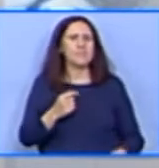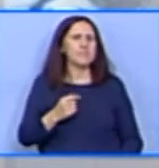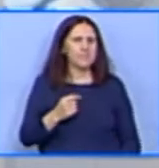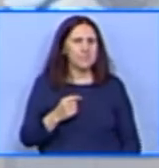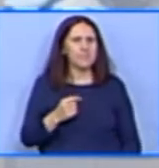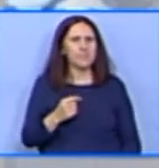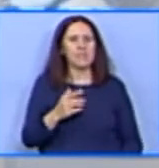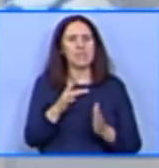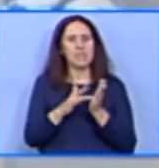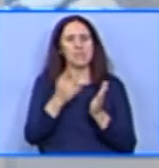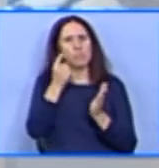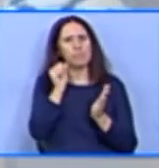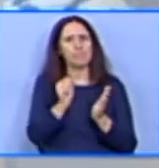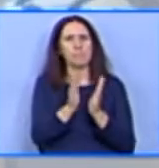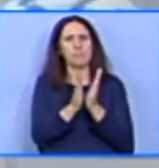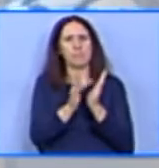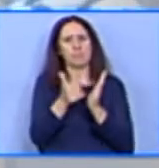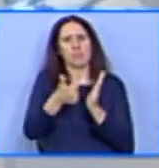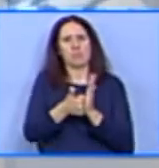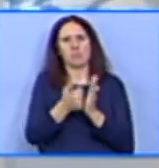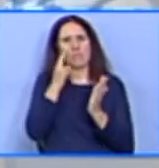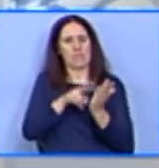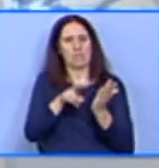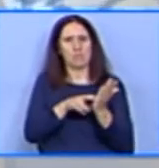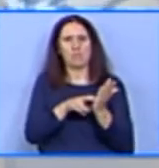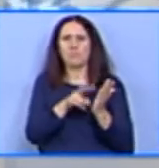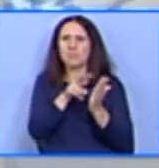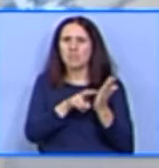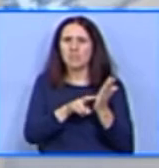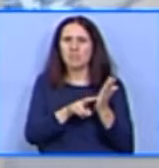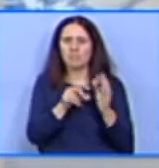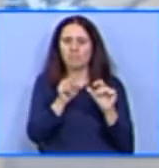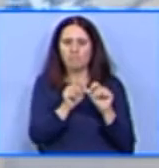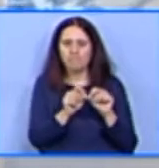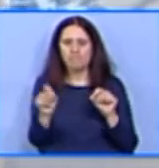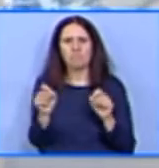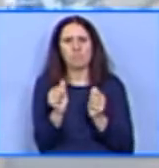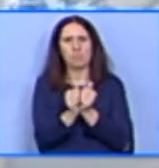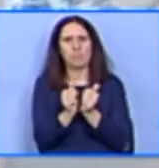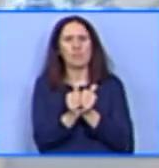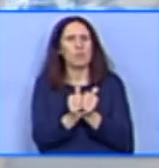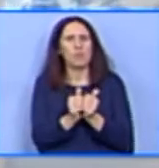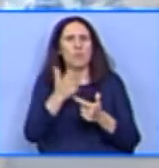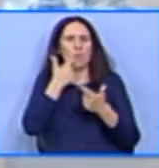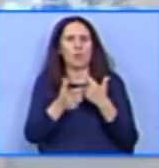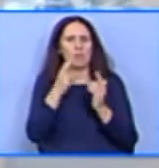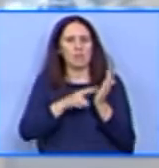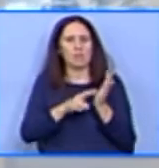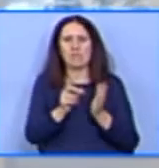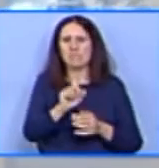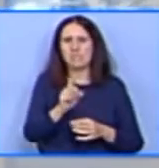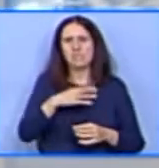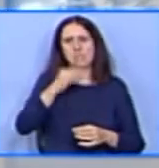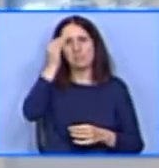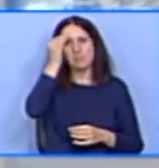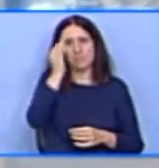ler um livro da Bíblia, mas vamos lê-lo de uma maneira sistemática, acompanhada. Não ler por ler, mas ler para tentar saber.